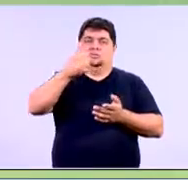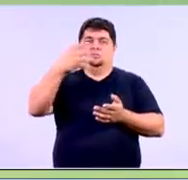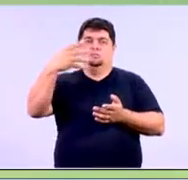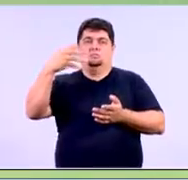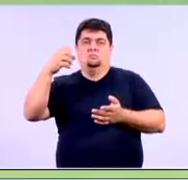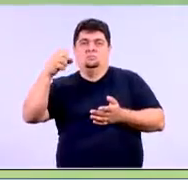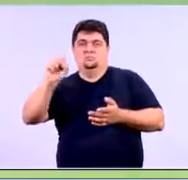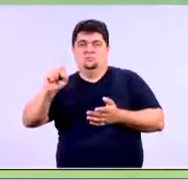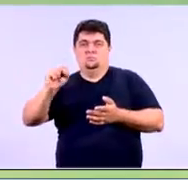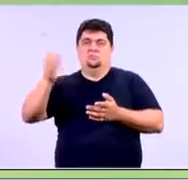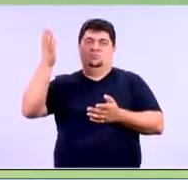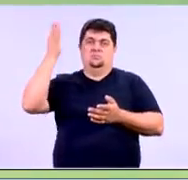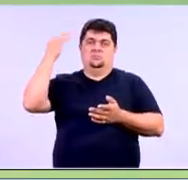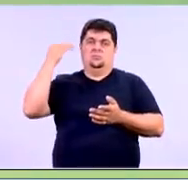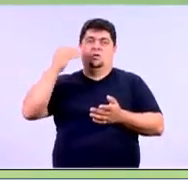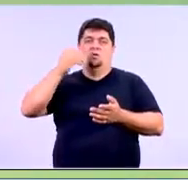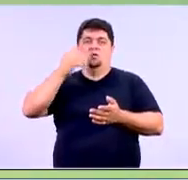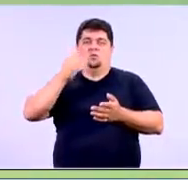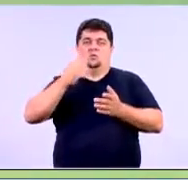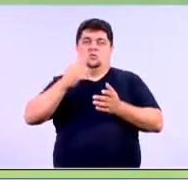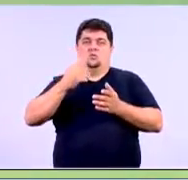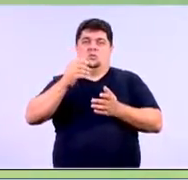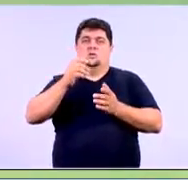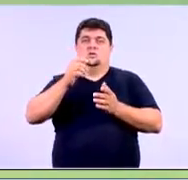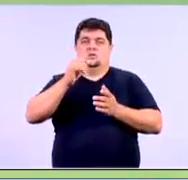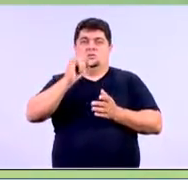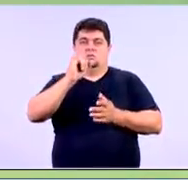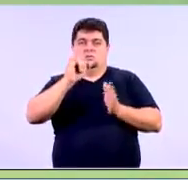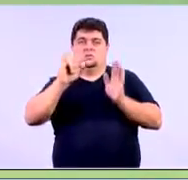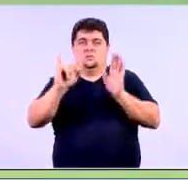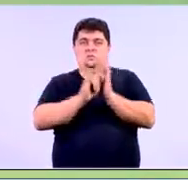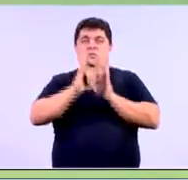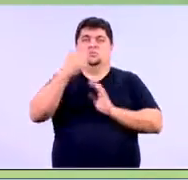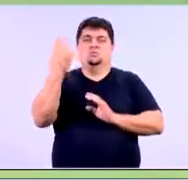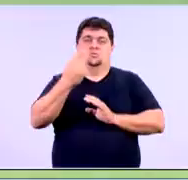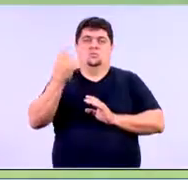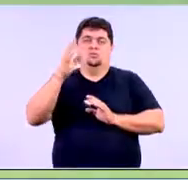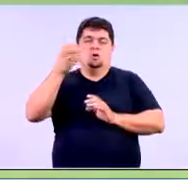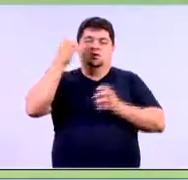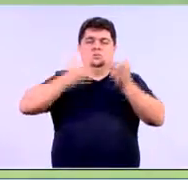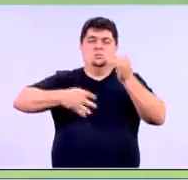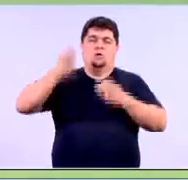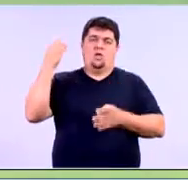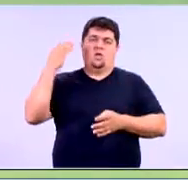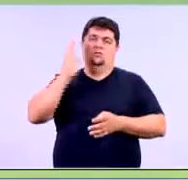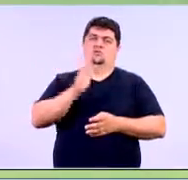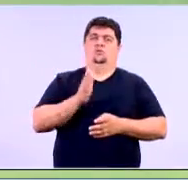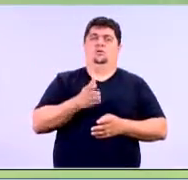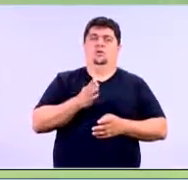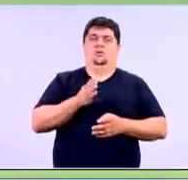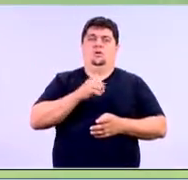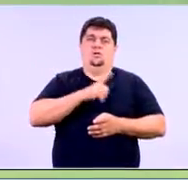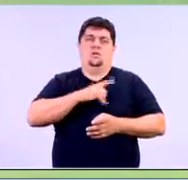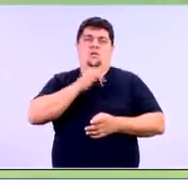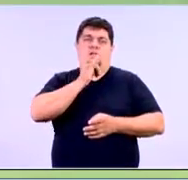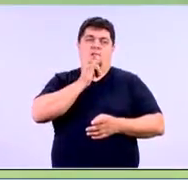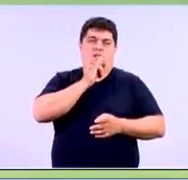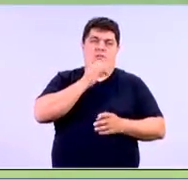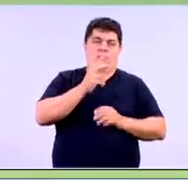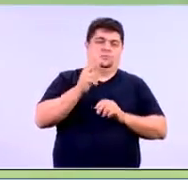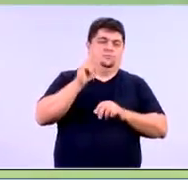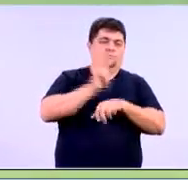148, inciso 1, 153, que são aqueles já mencionados, com o acrescimento dos